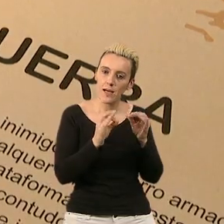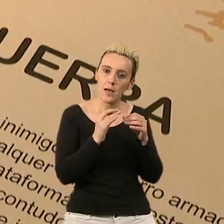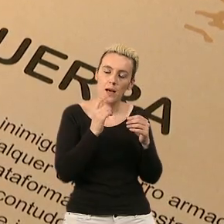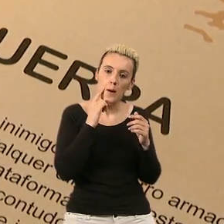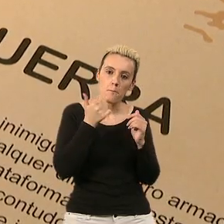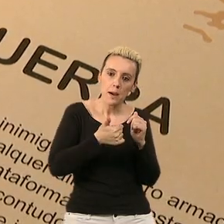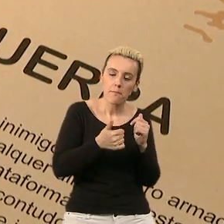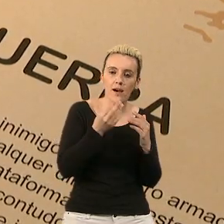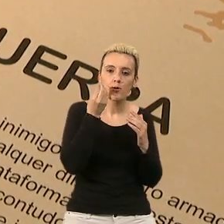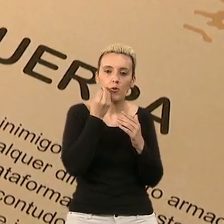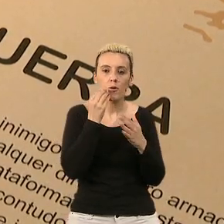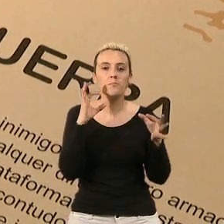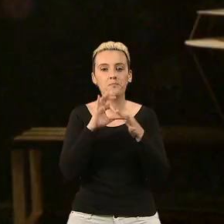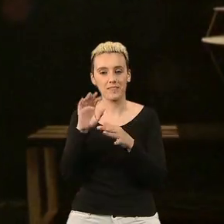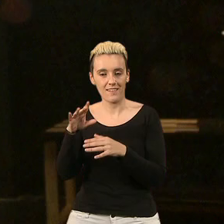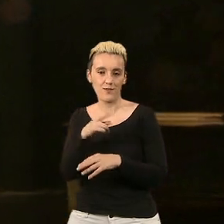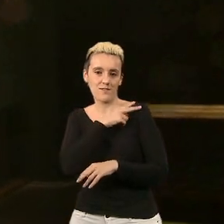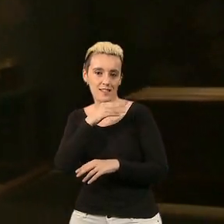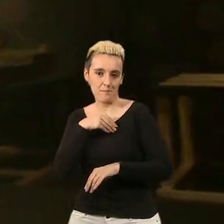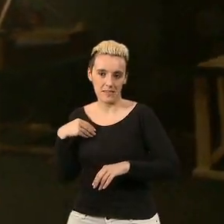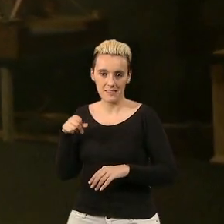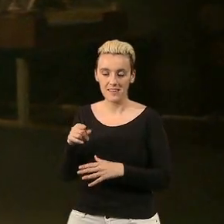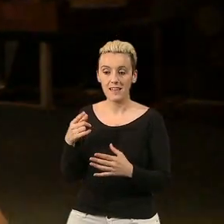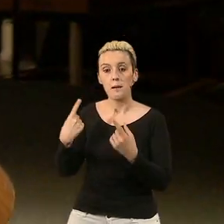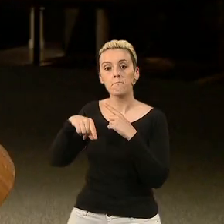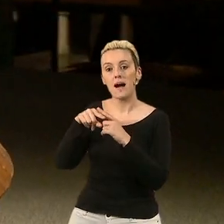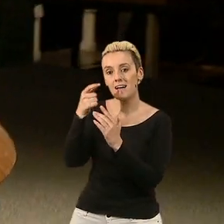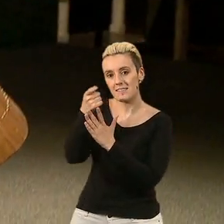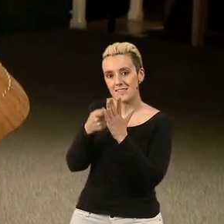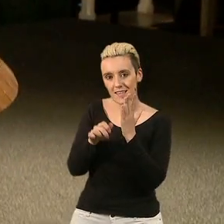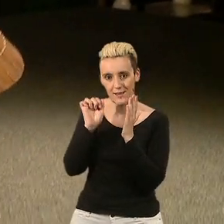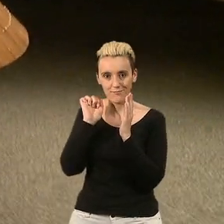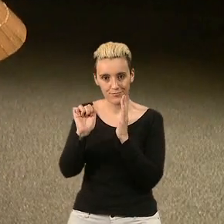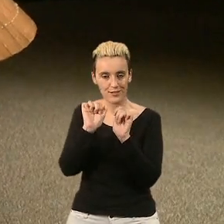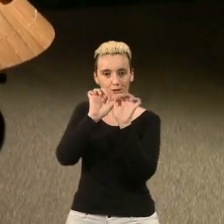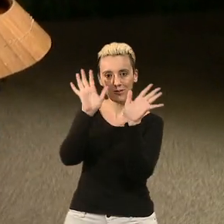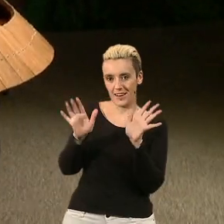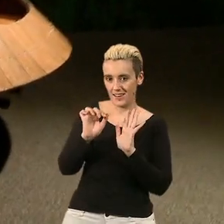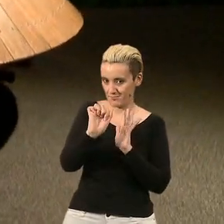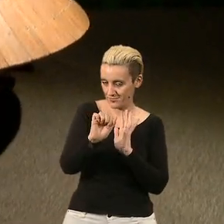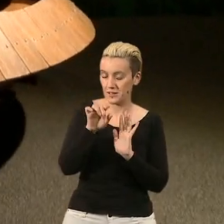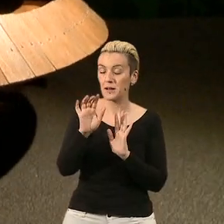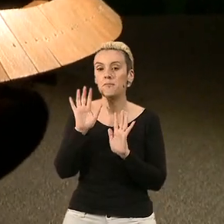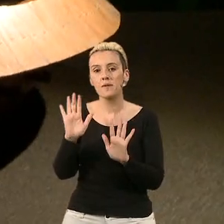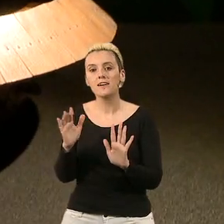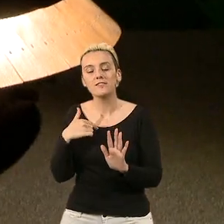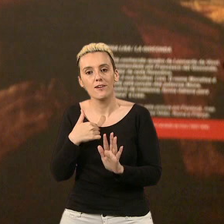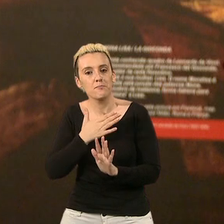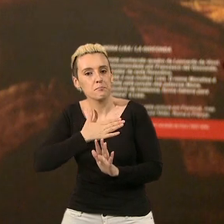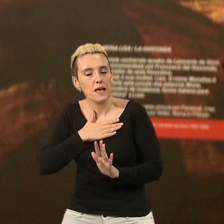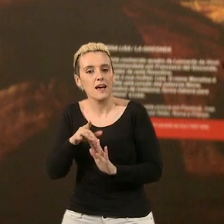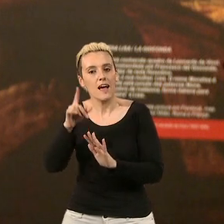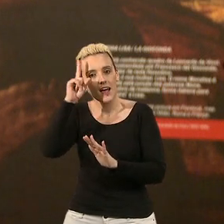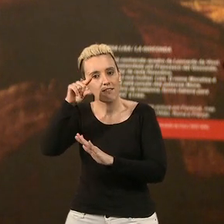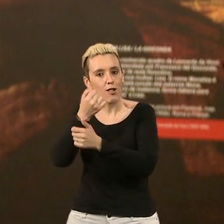o contraste das peças da Faculdade de Medicina com os desenhos de Leonardo, não é? Apesar de também ter uma simpatia pelo